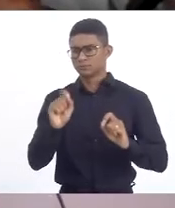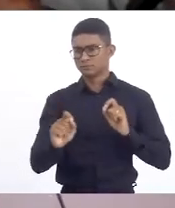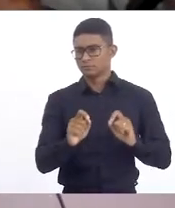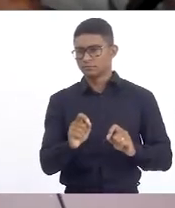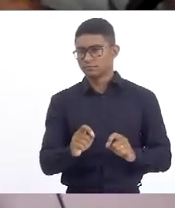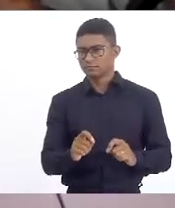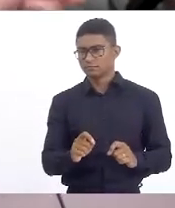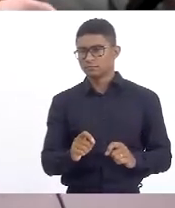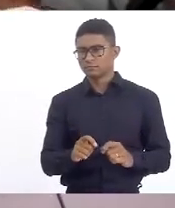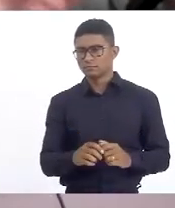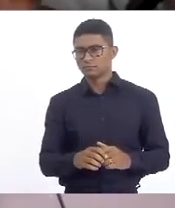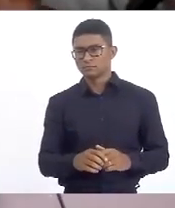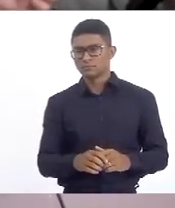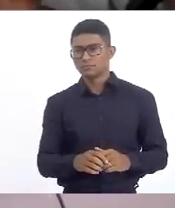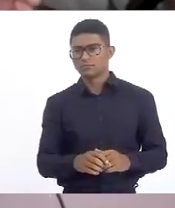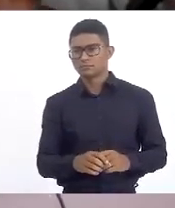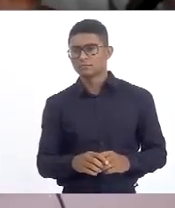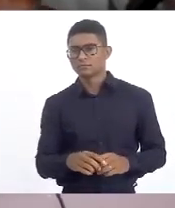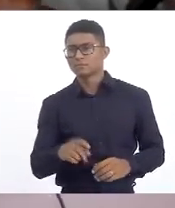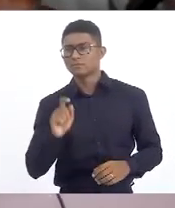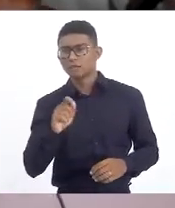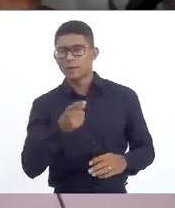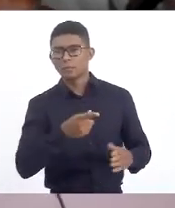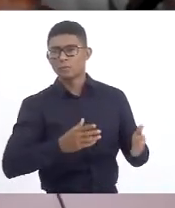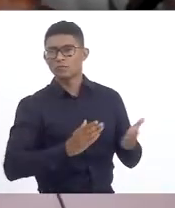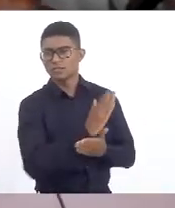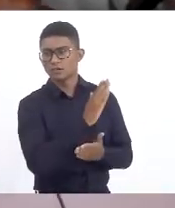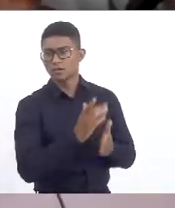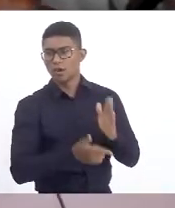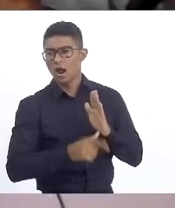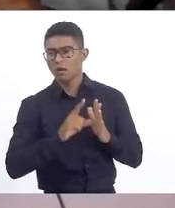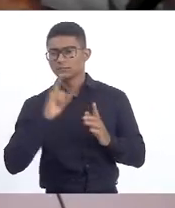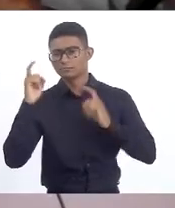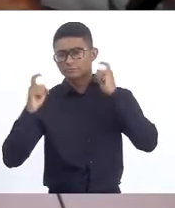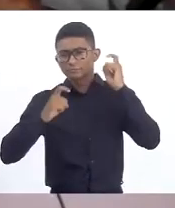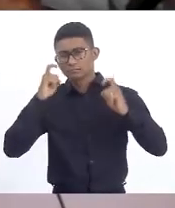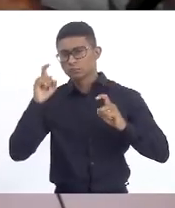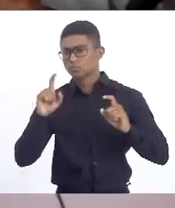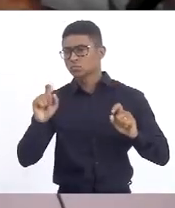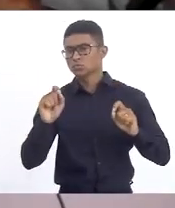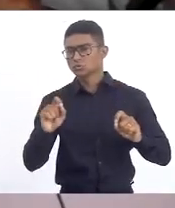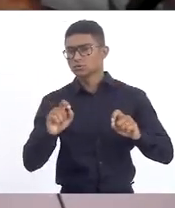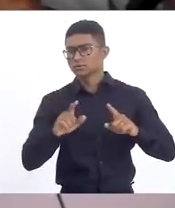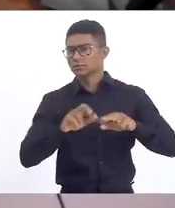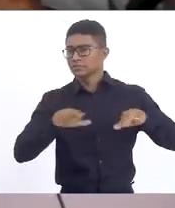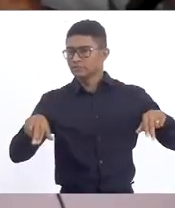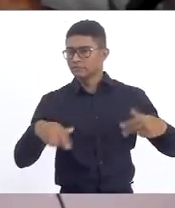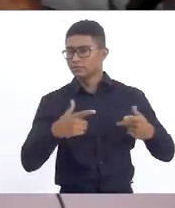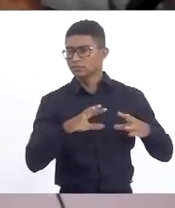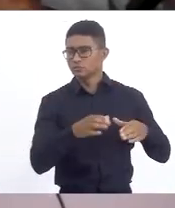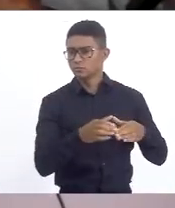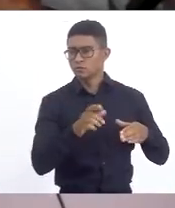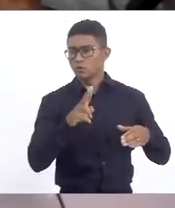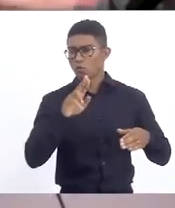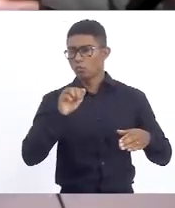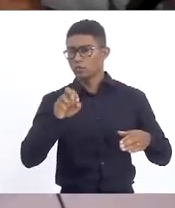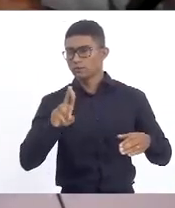ser prévias à aprovação, inclusive, do recurso do Comitê Guandu para fazer a obra. Né?